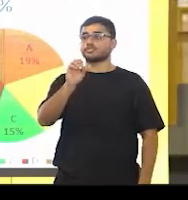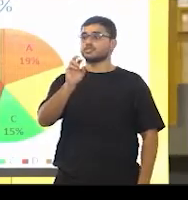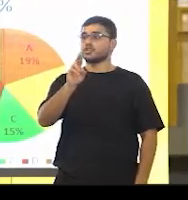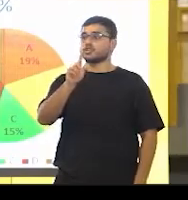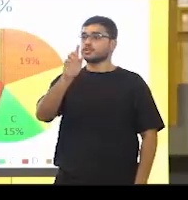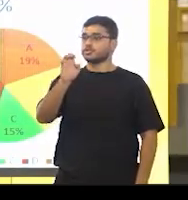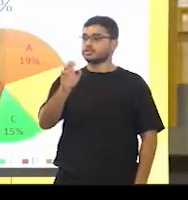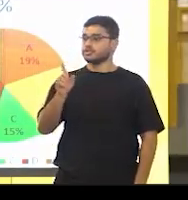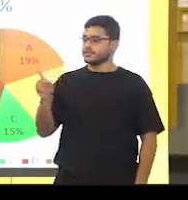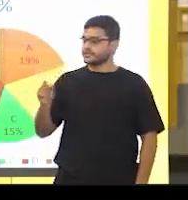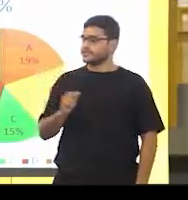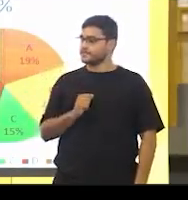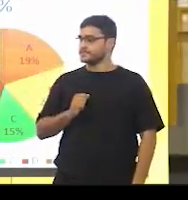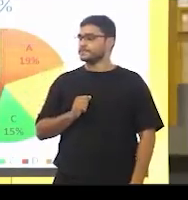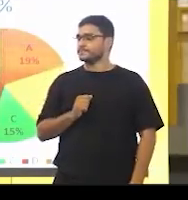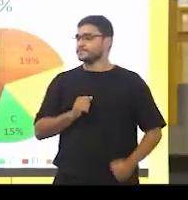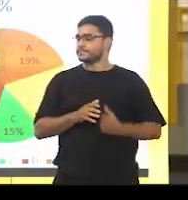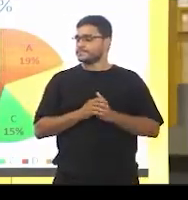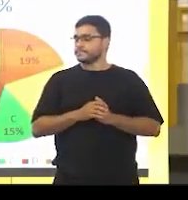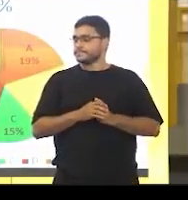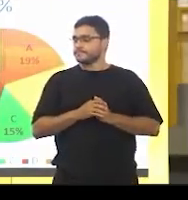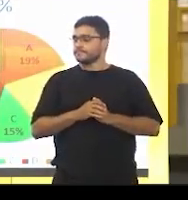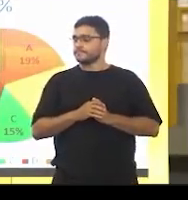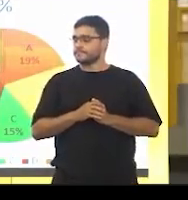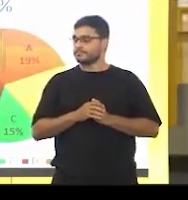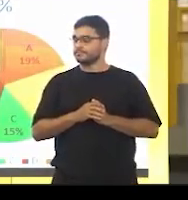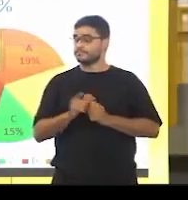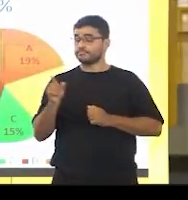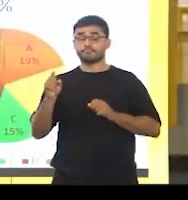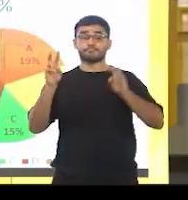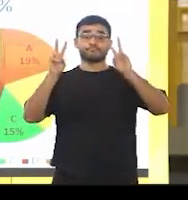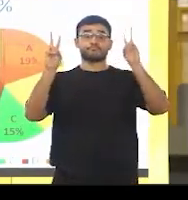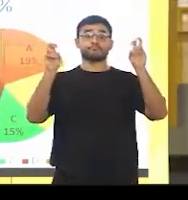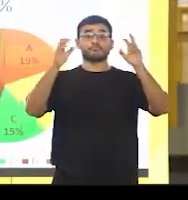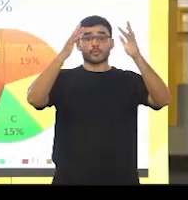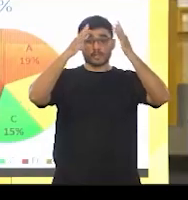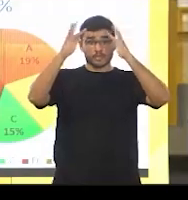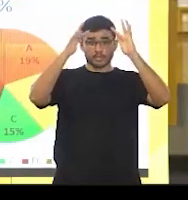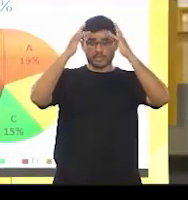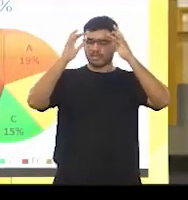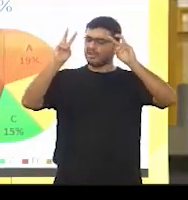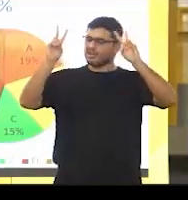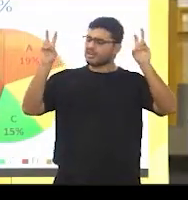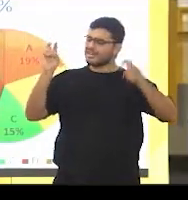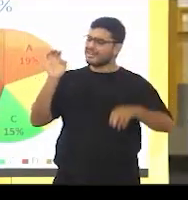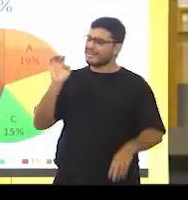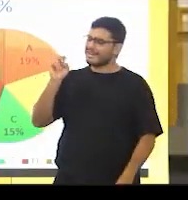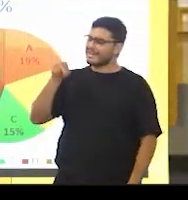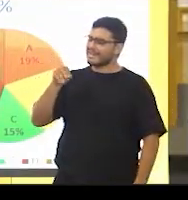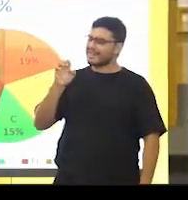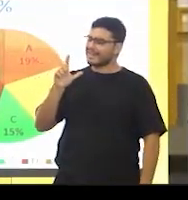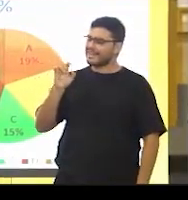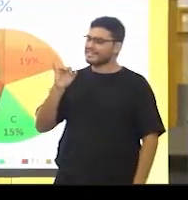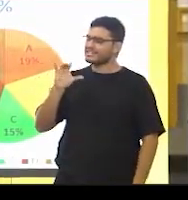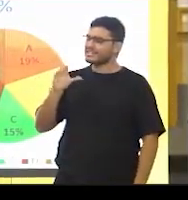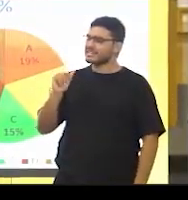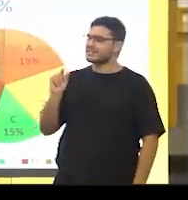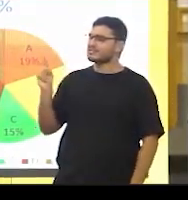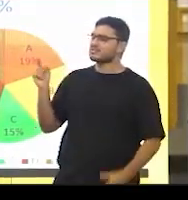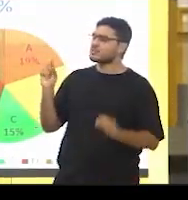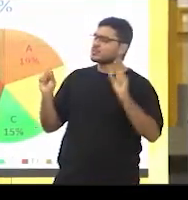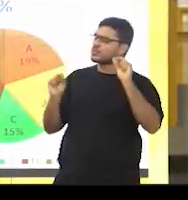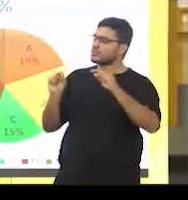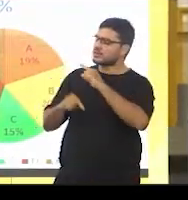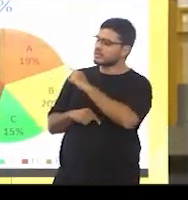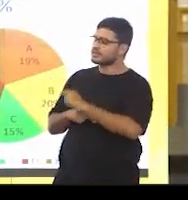bom? Olha a nossa questão aí, pessoal, ó. Questão sobre filosofia helênica. Ei, a filosofia